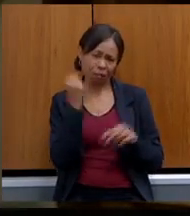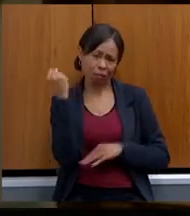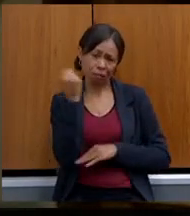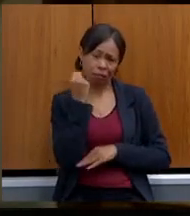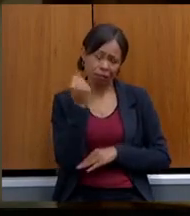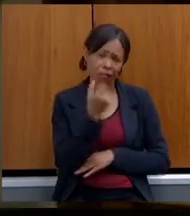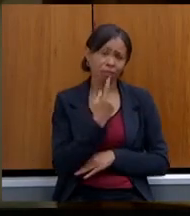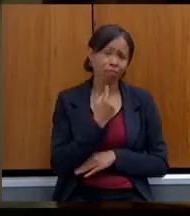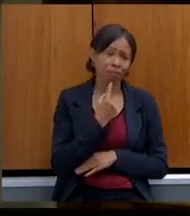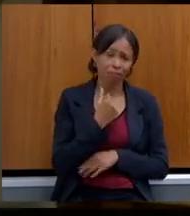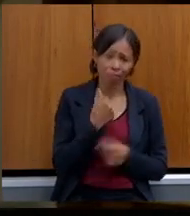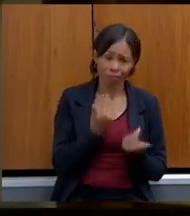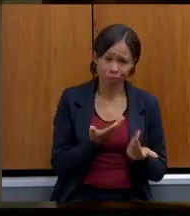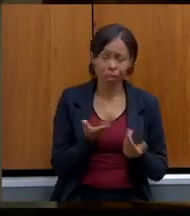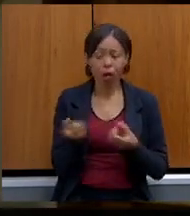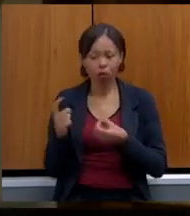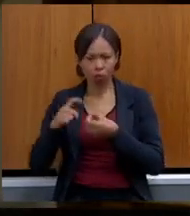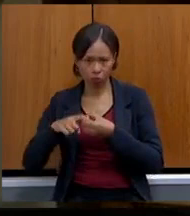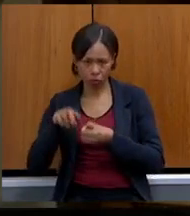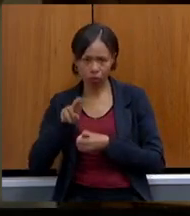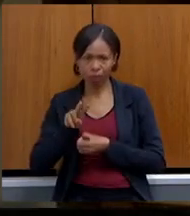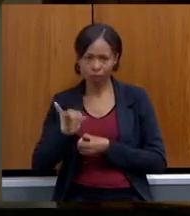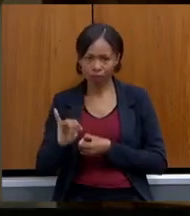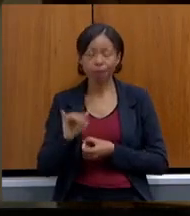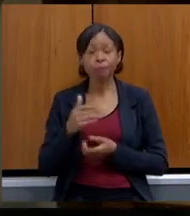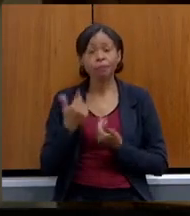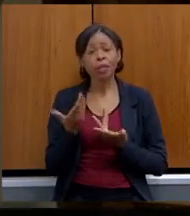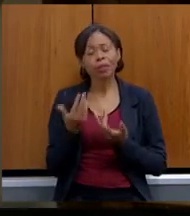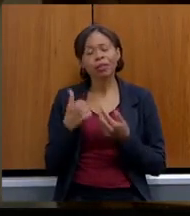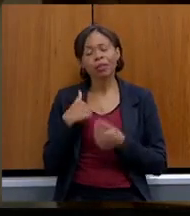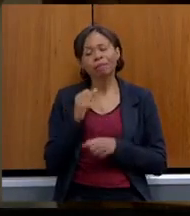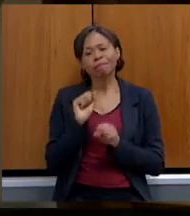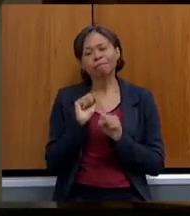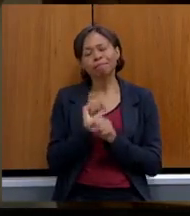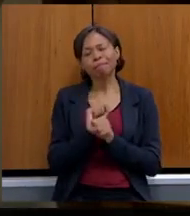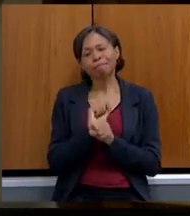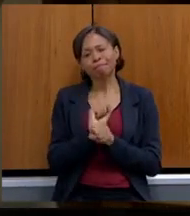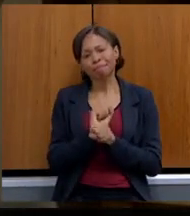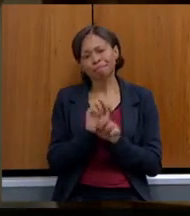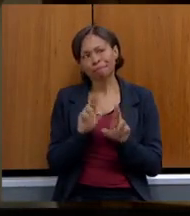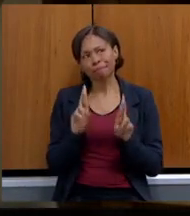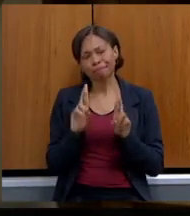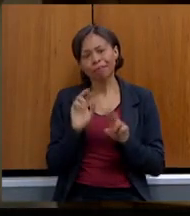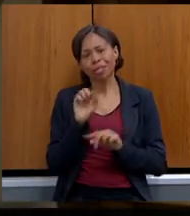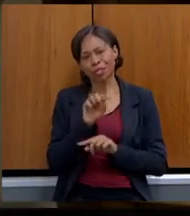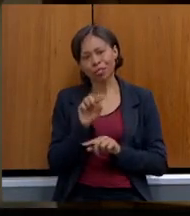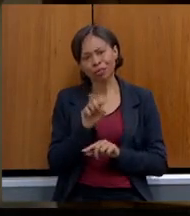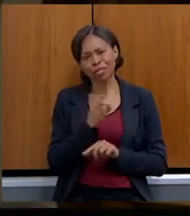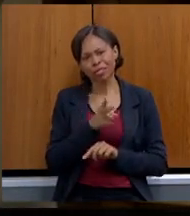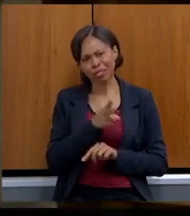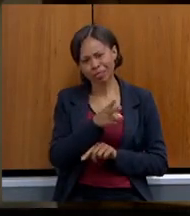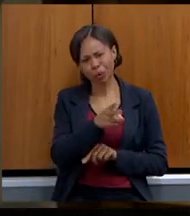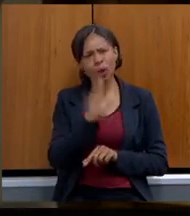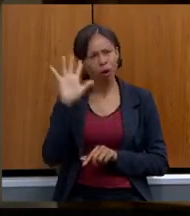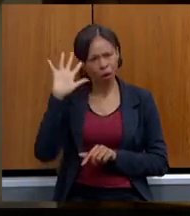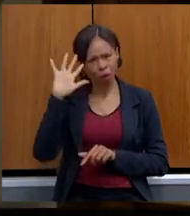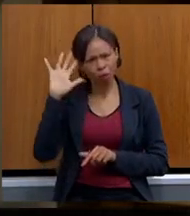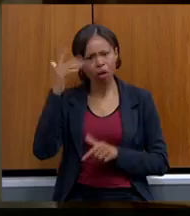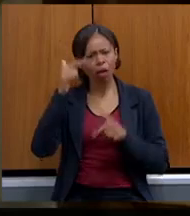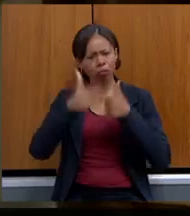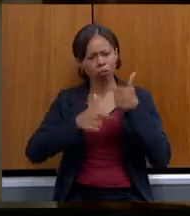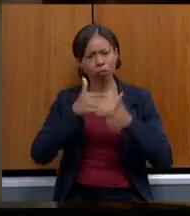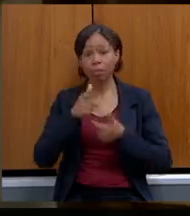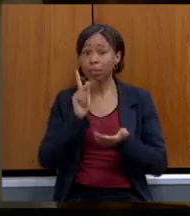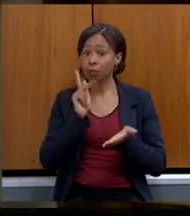mas em breve a retomar Então o que eu espero é que a senhora é continue nesse caminho seja o